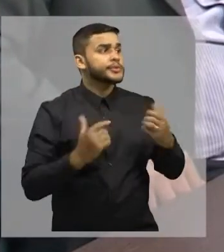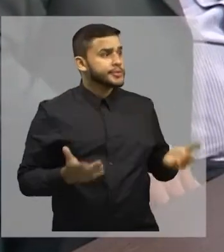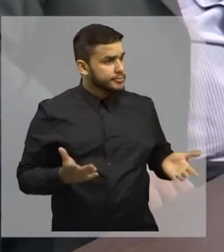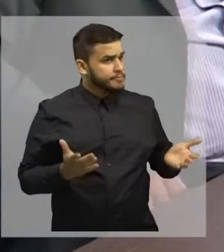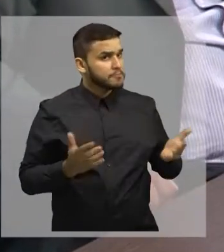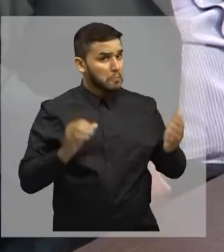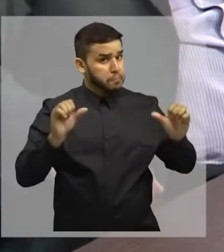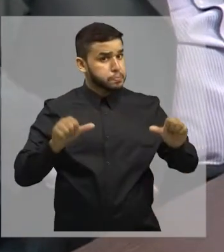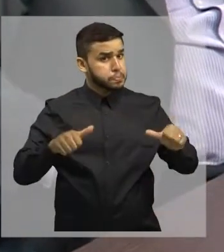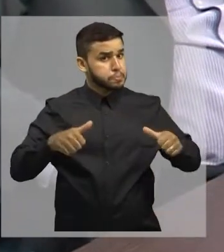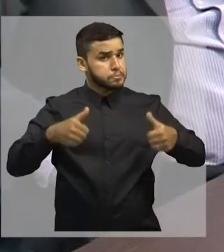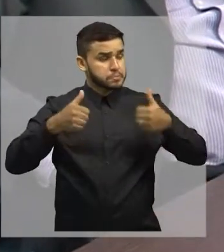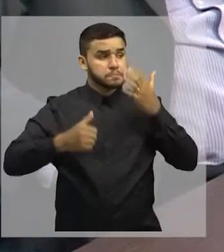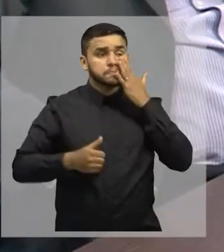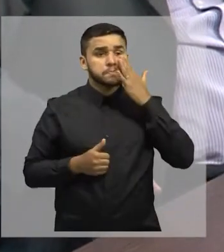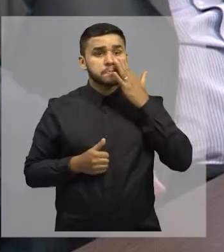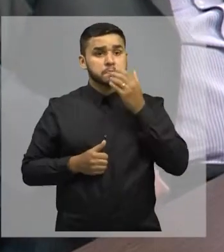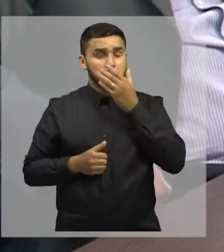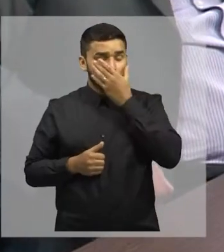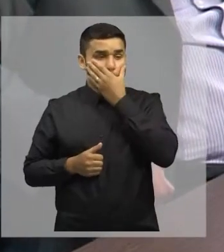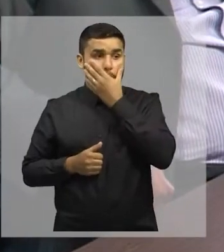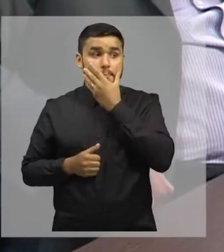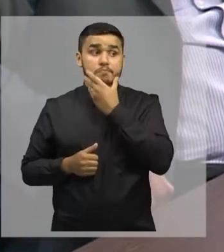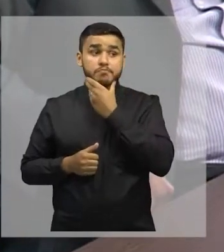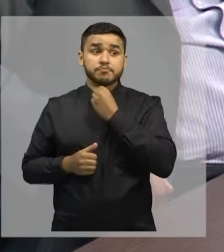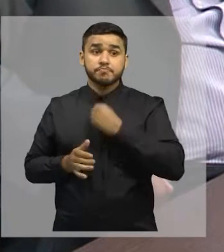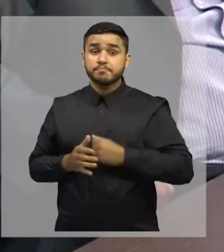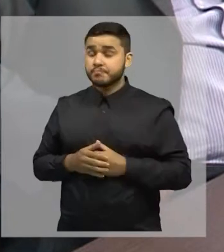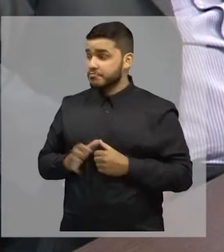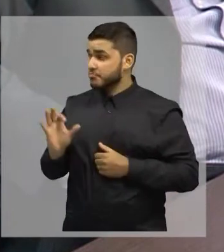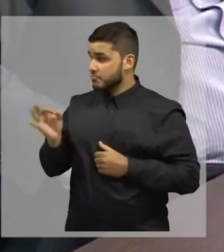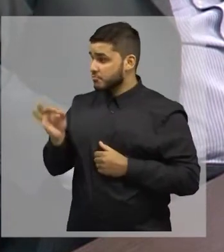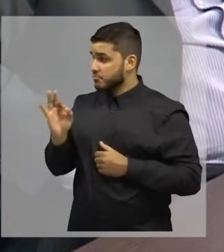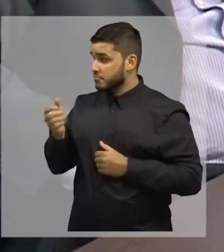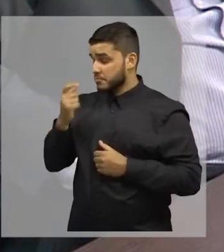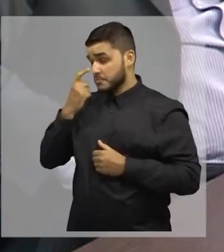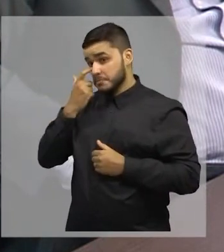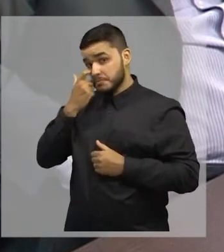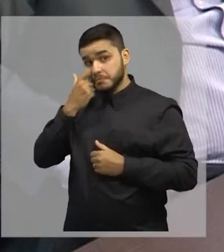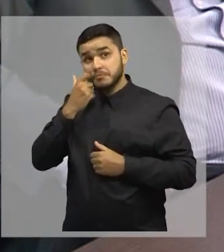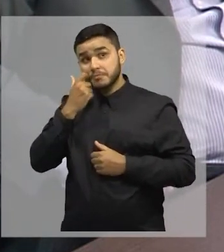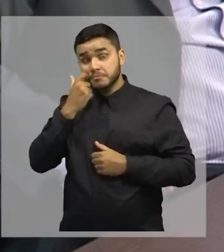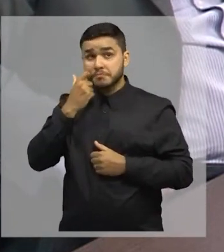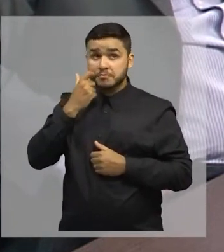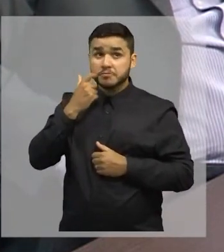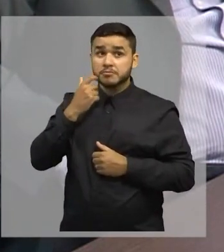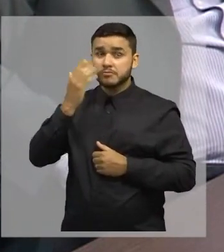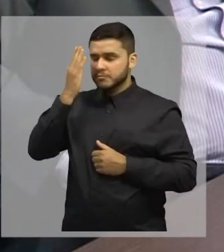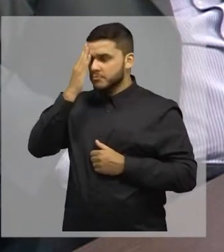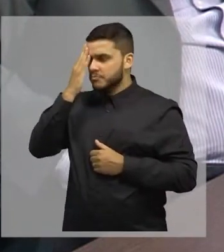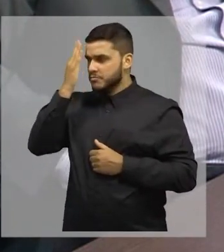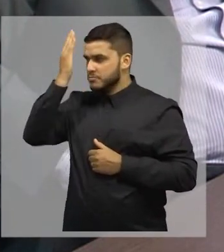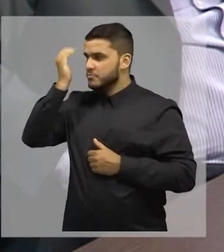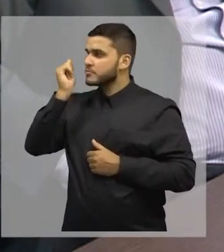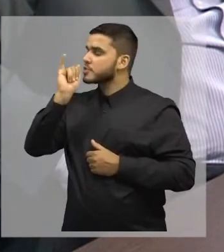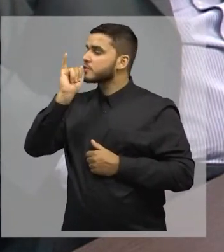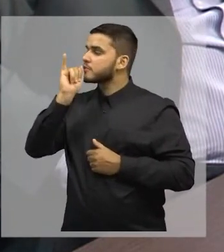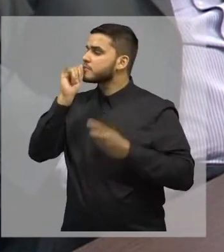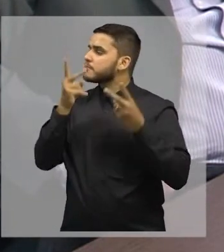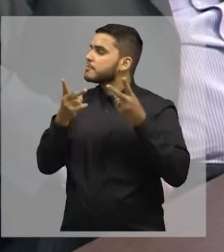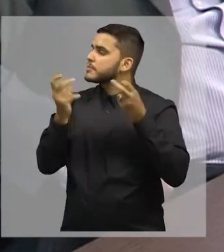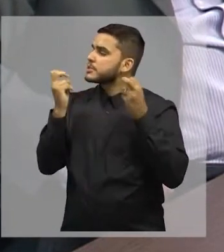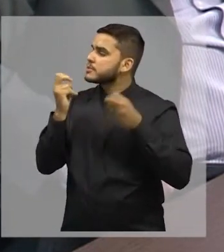que vai impedir, mas tem um outro elemento aí a ser colocado, é que a regulamentação